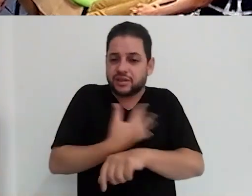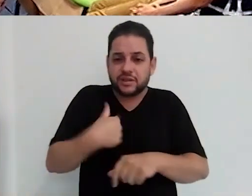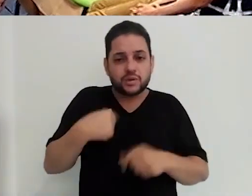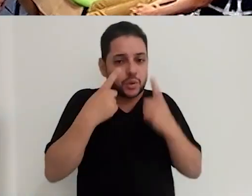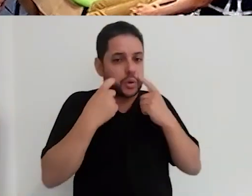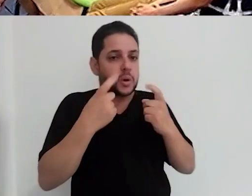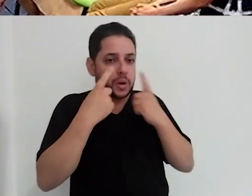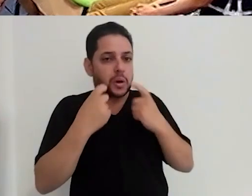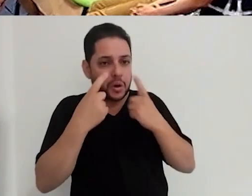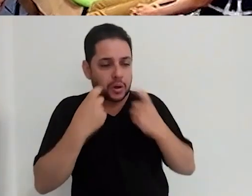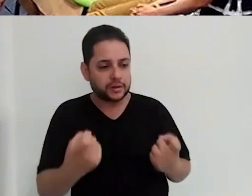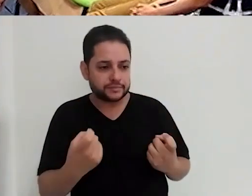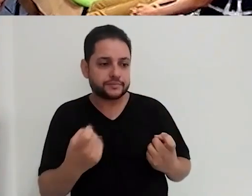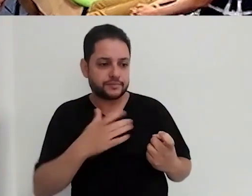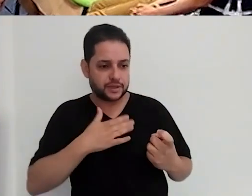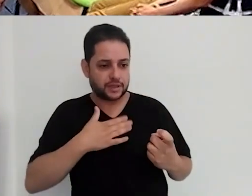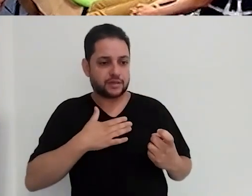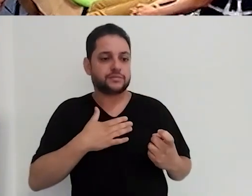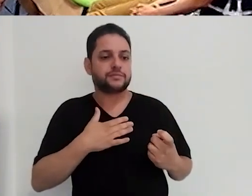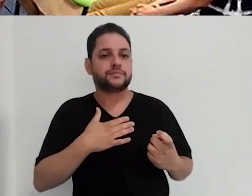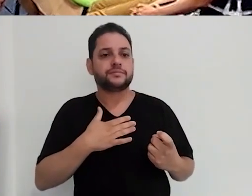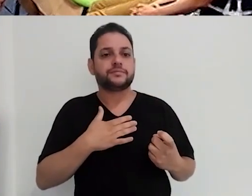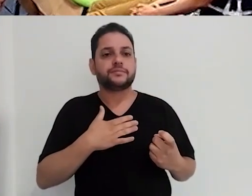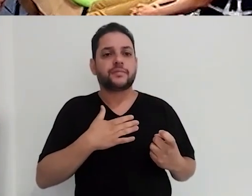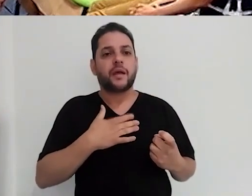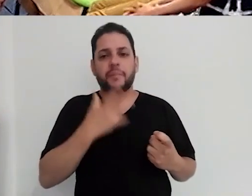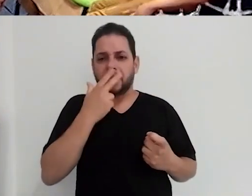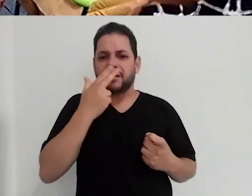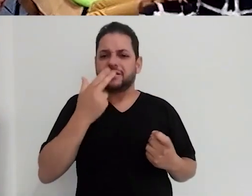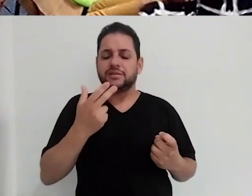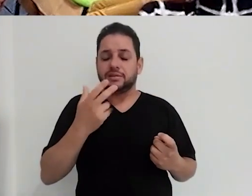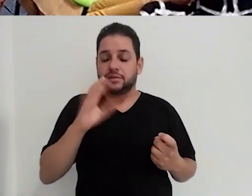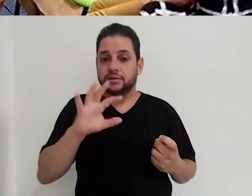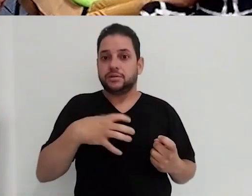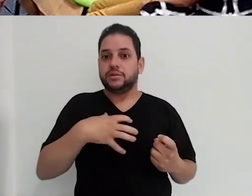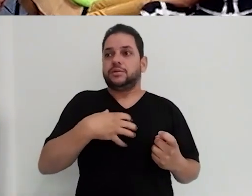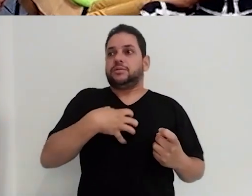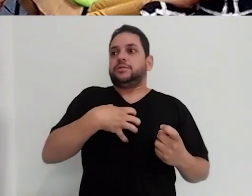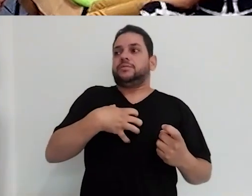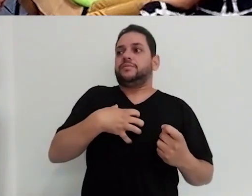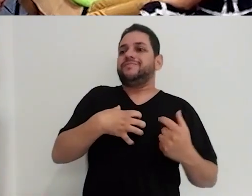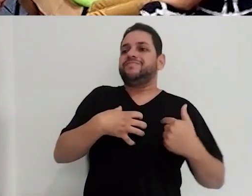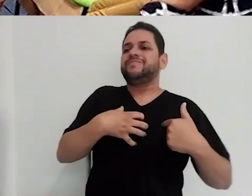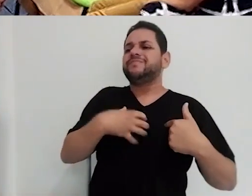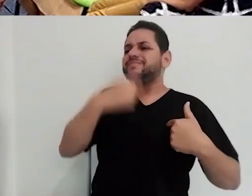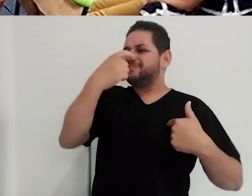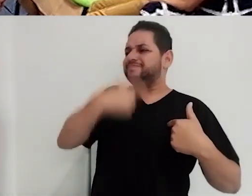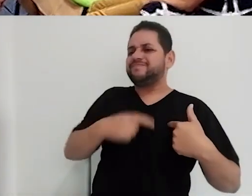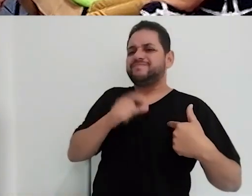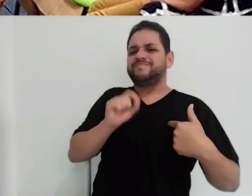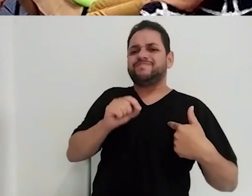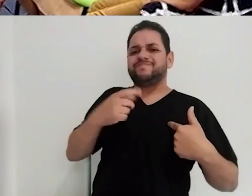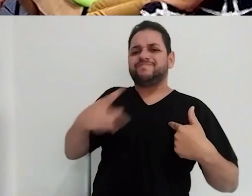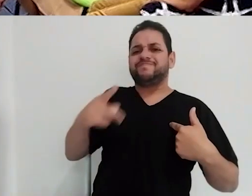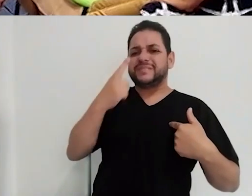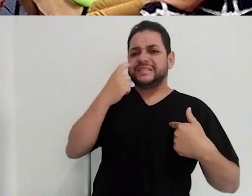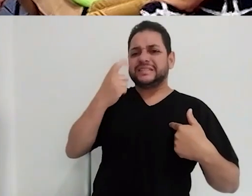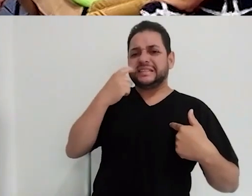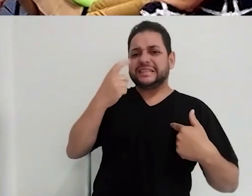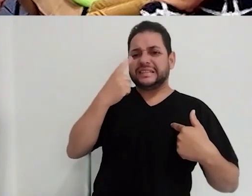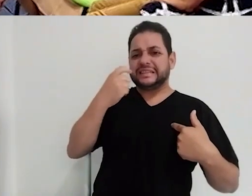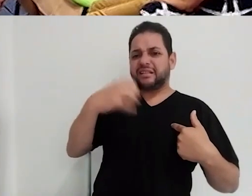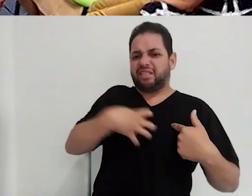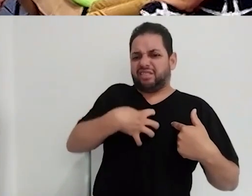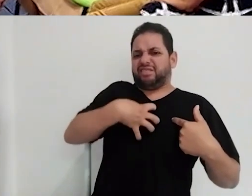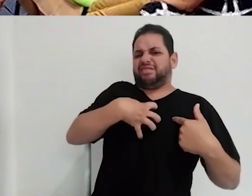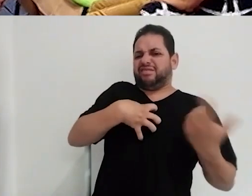E aquilo para mim foi assim, pá, um tapa na cara, porque eu falei, quem sou eu para me incomodar com as lágrimas de um homem que passou por... Essa é